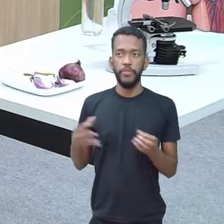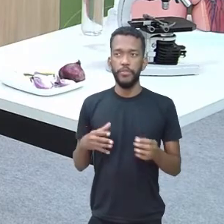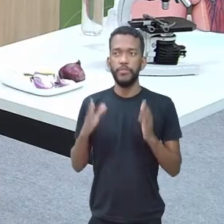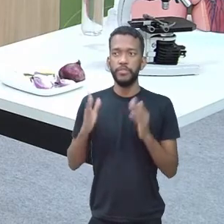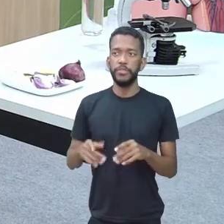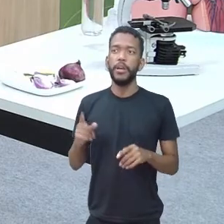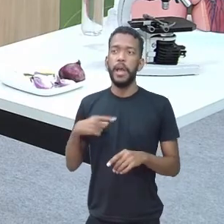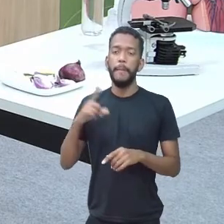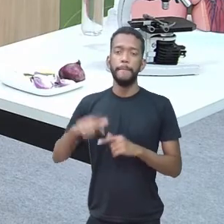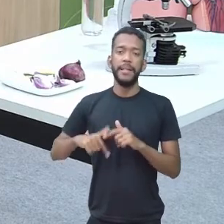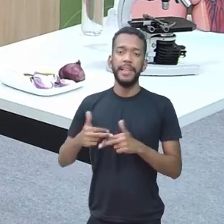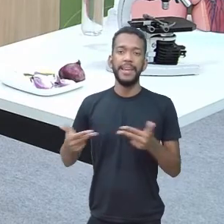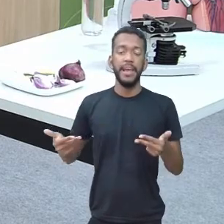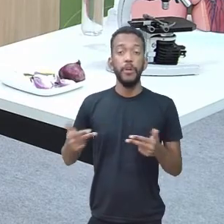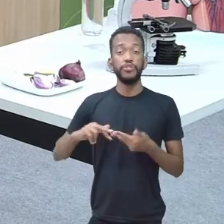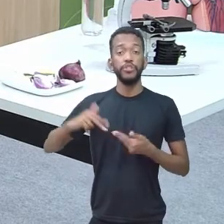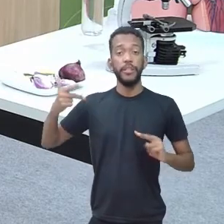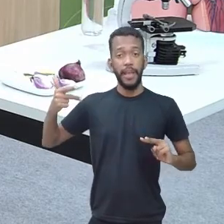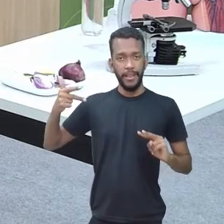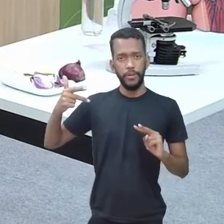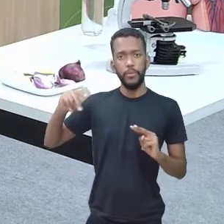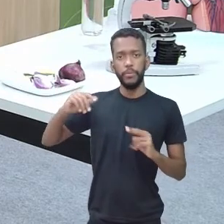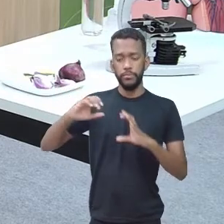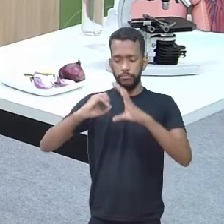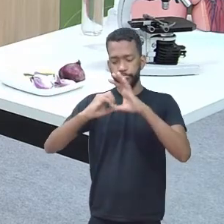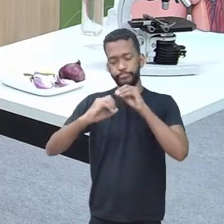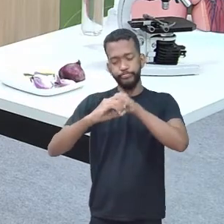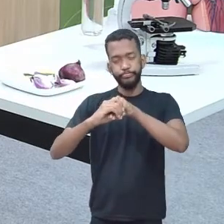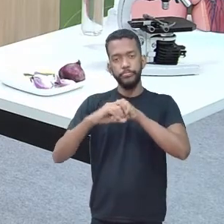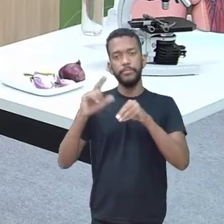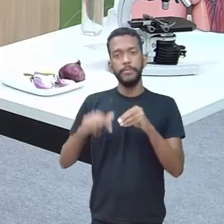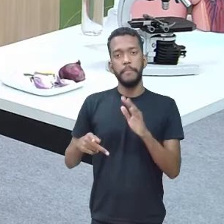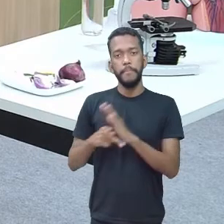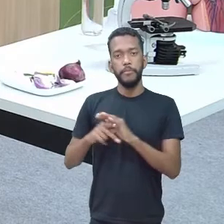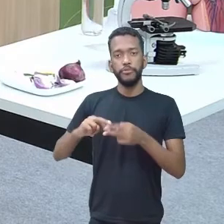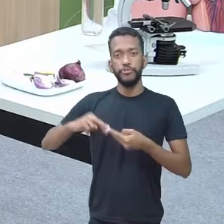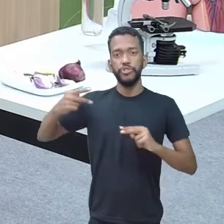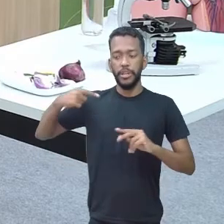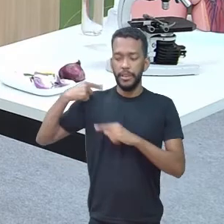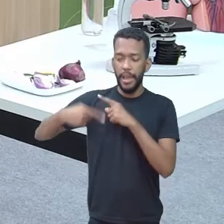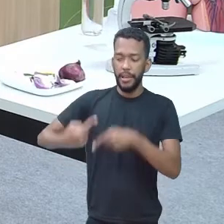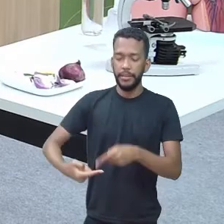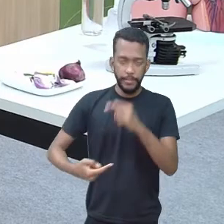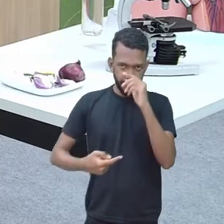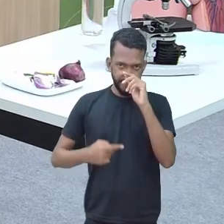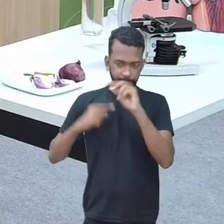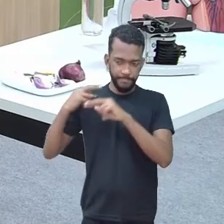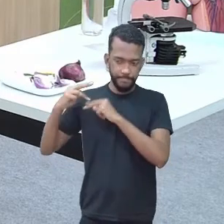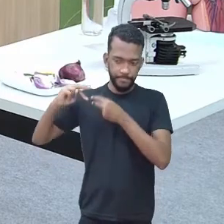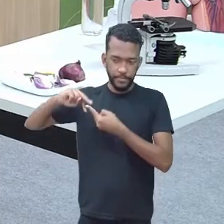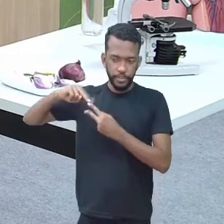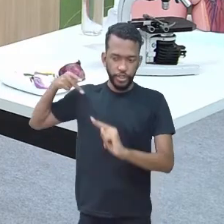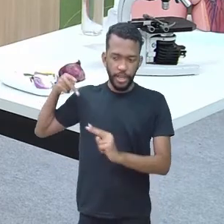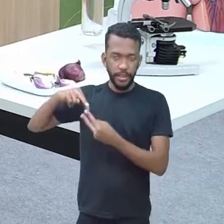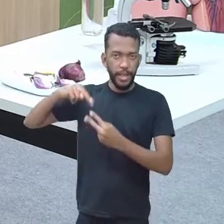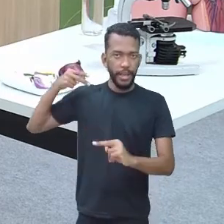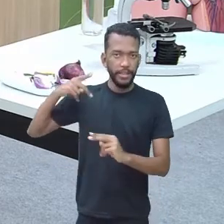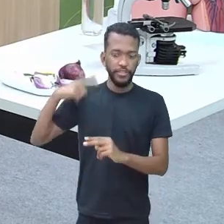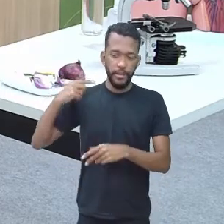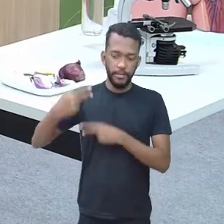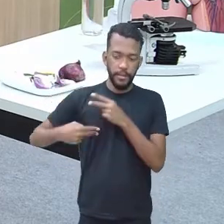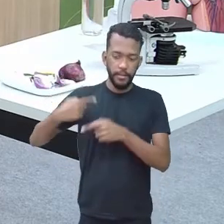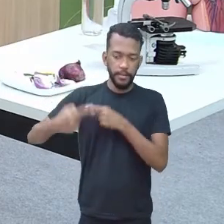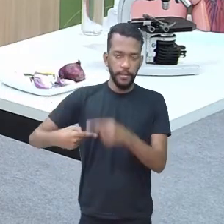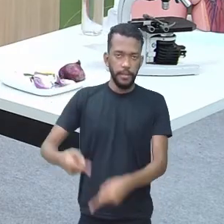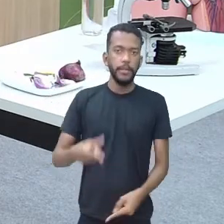caso aí de material genético. O material genético é a genética, aquela herança, as características que estão sendo passadas de uma célula